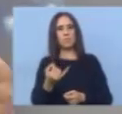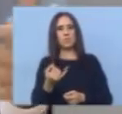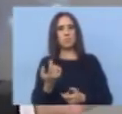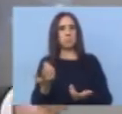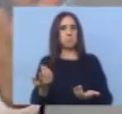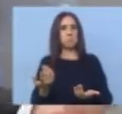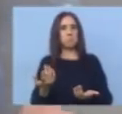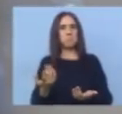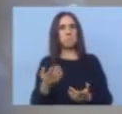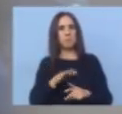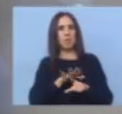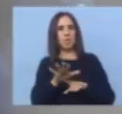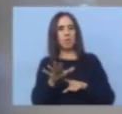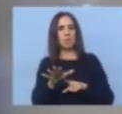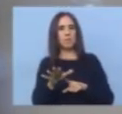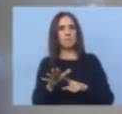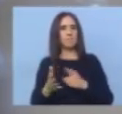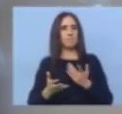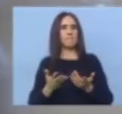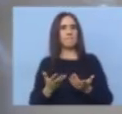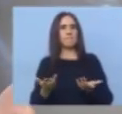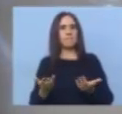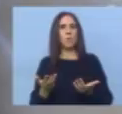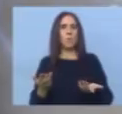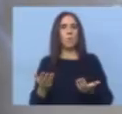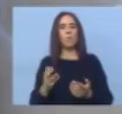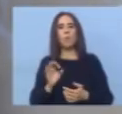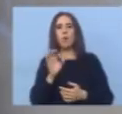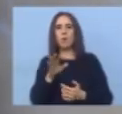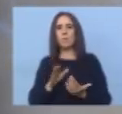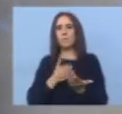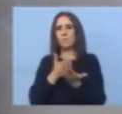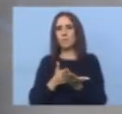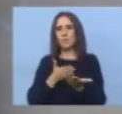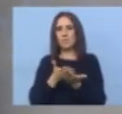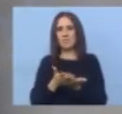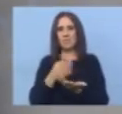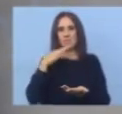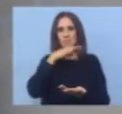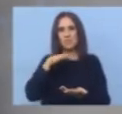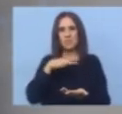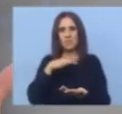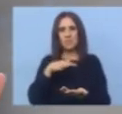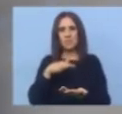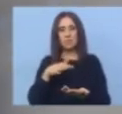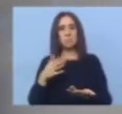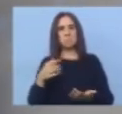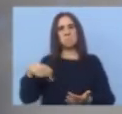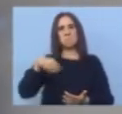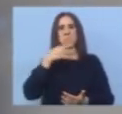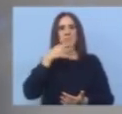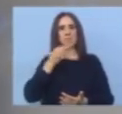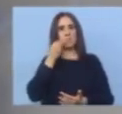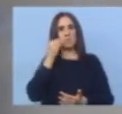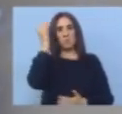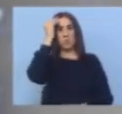até uma influência ou sugestão, propostas que são feitas às famílias, que eu acredito que muitas delas sejam rurais também,